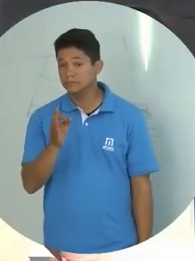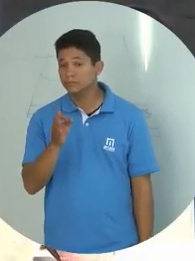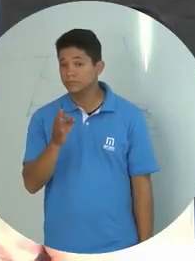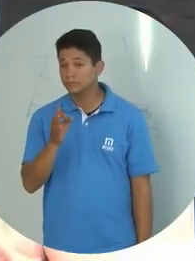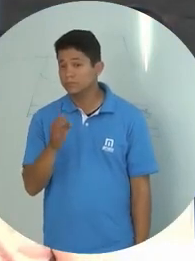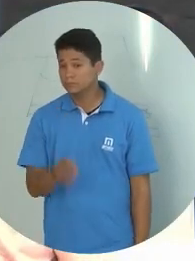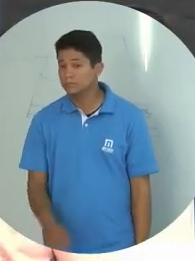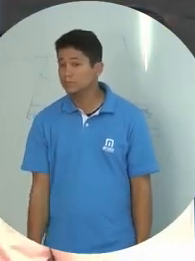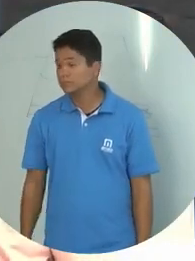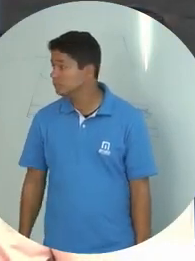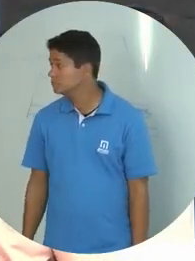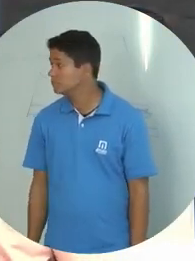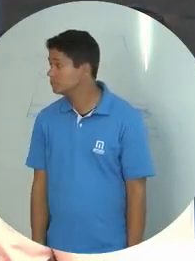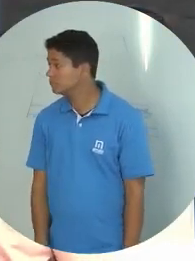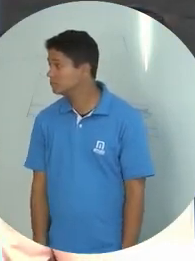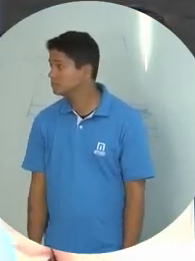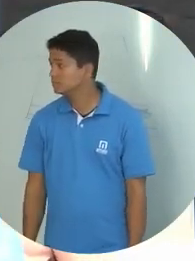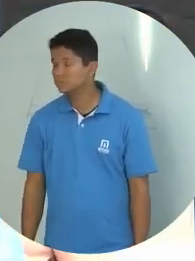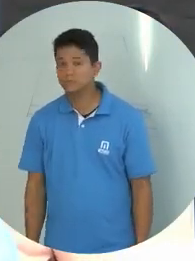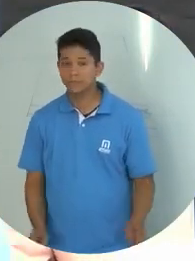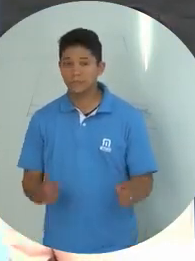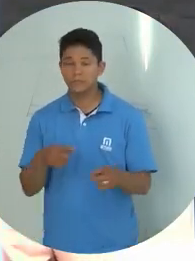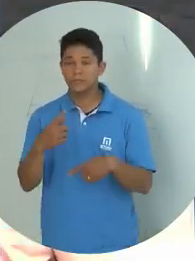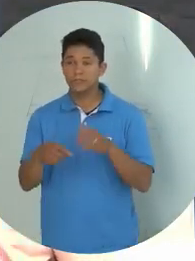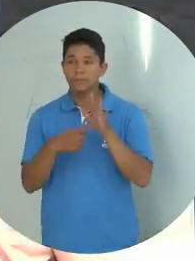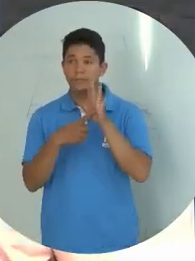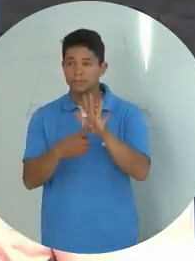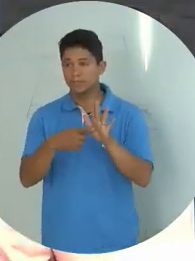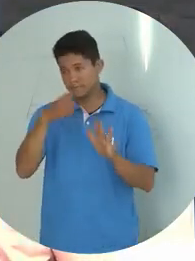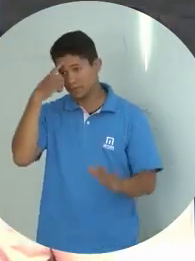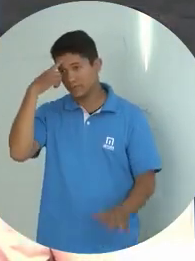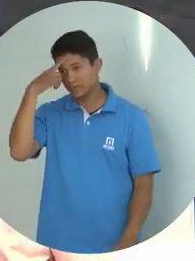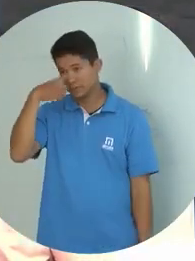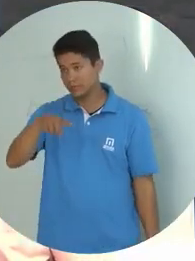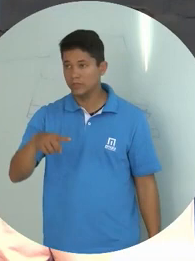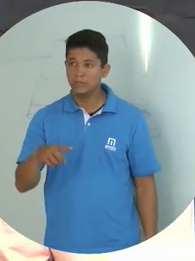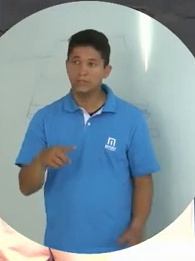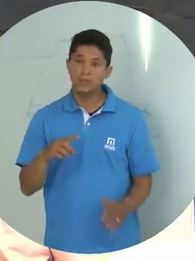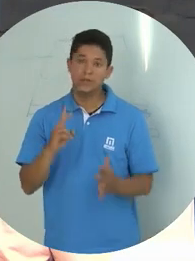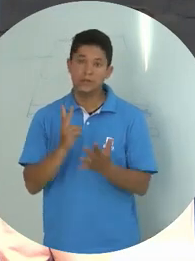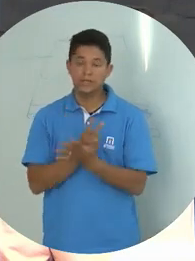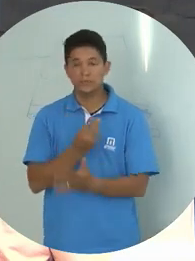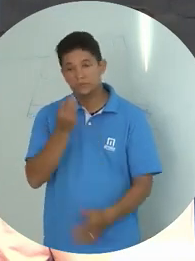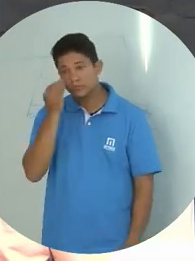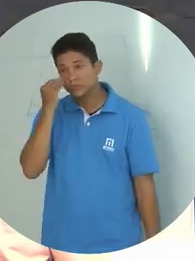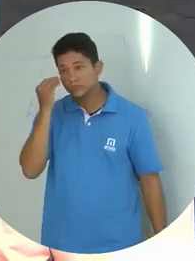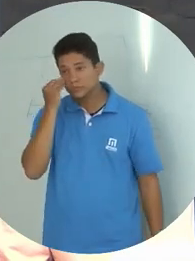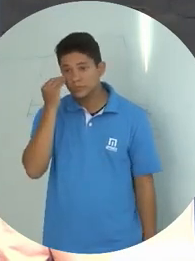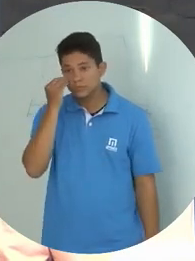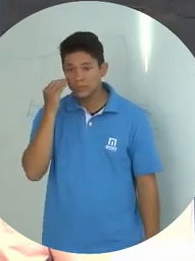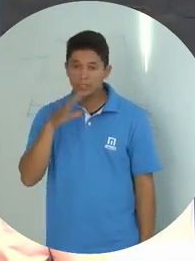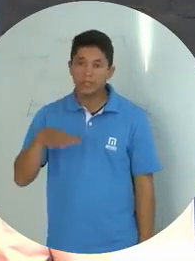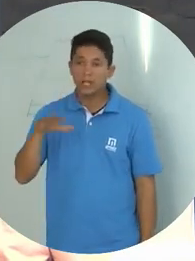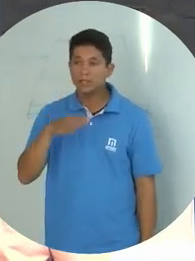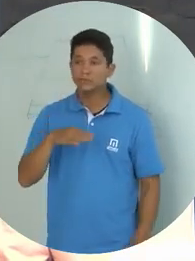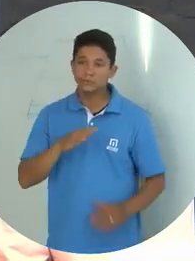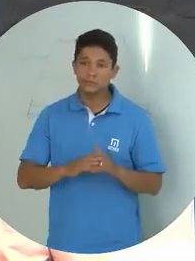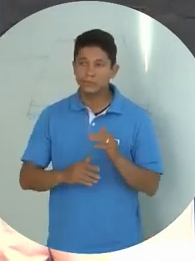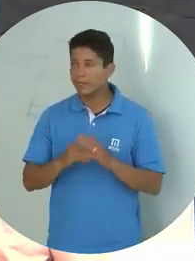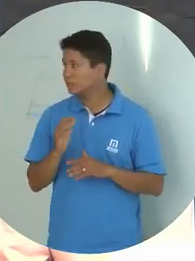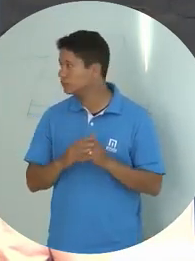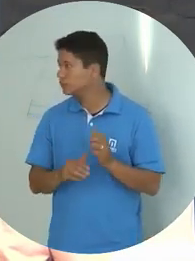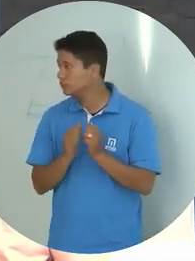A gente vai apresentar ao longo do dia os casos, um pouco mais de ensaio, os casos práticos com o